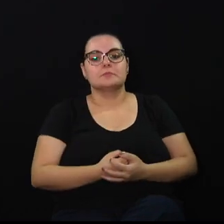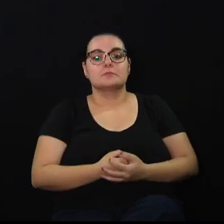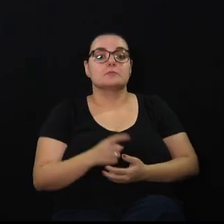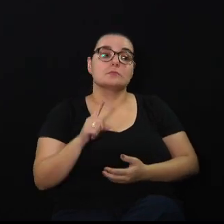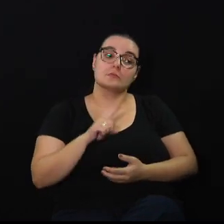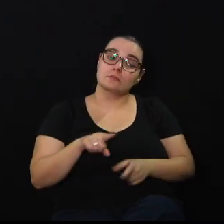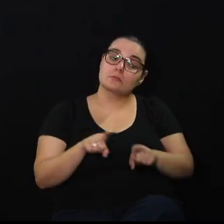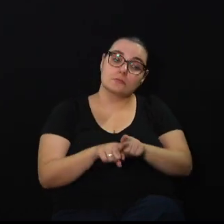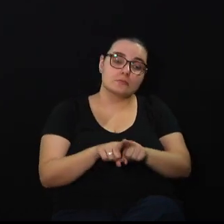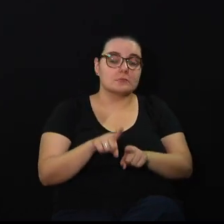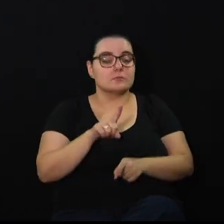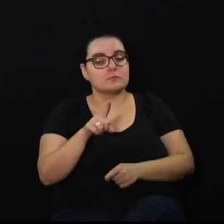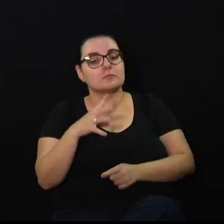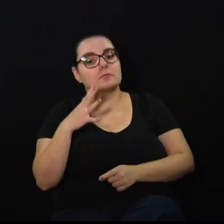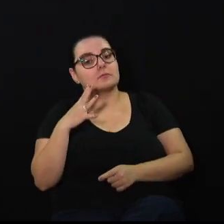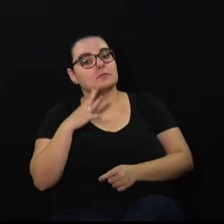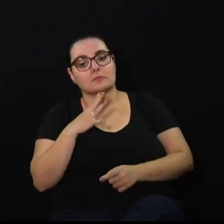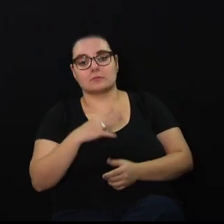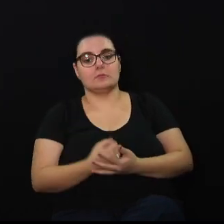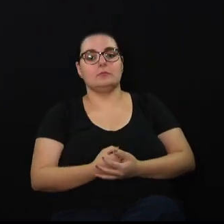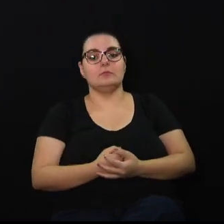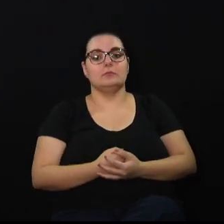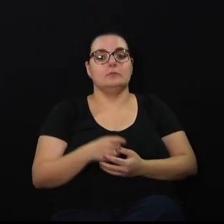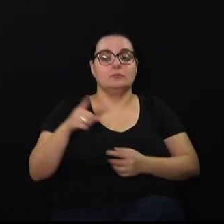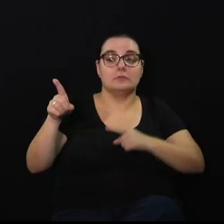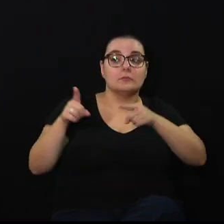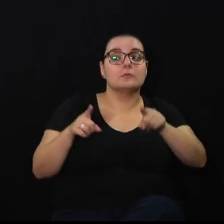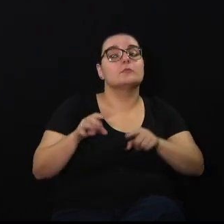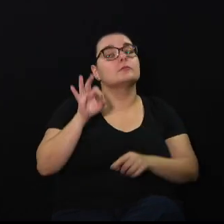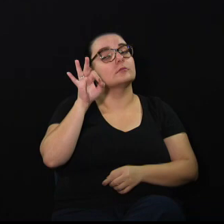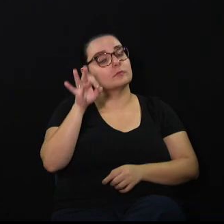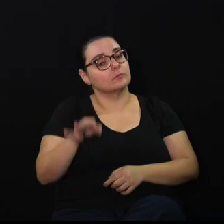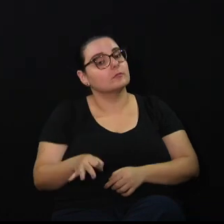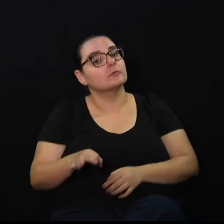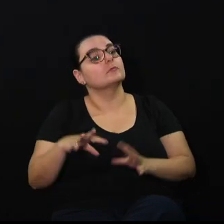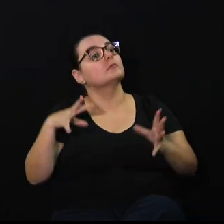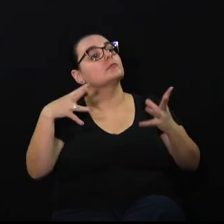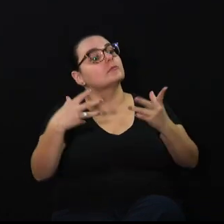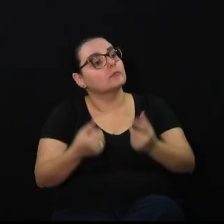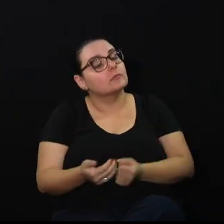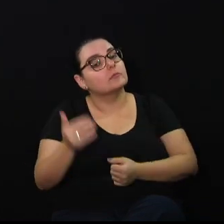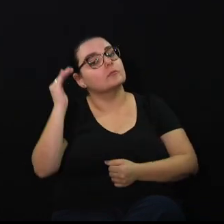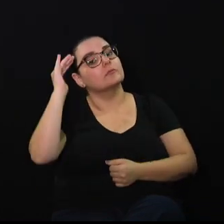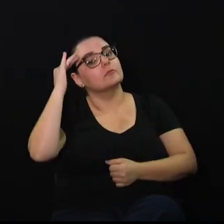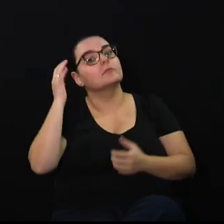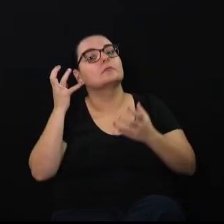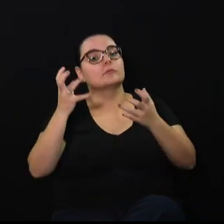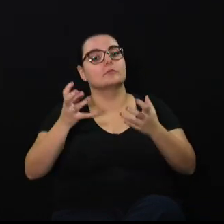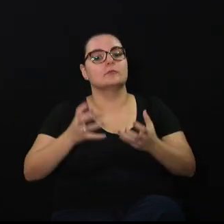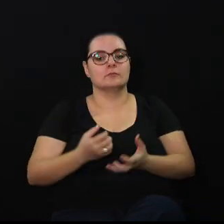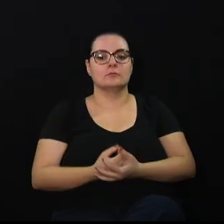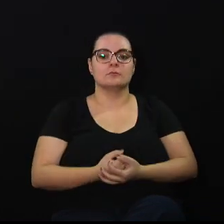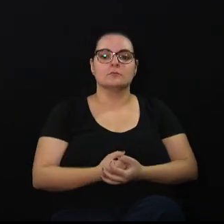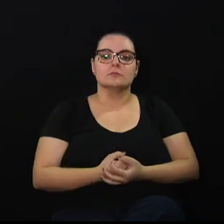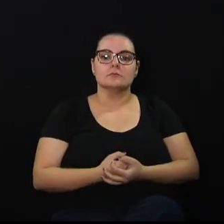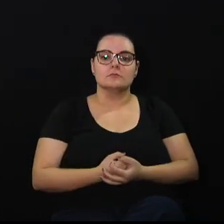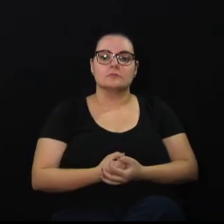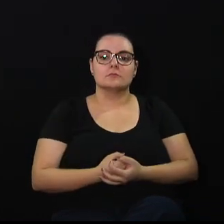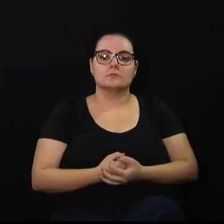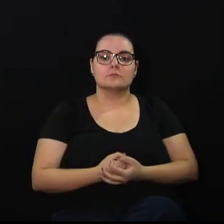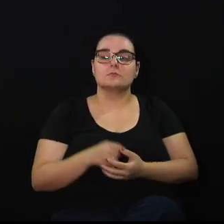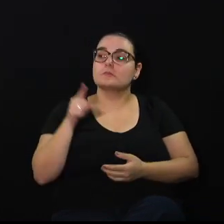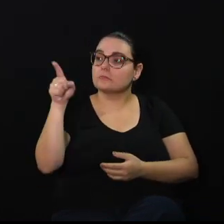adequado ela precisa indicar de uma forma mais funcional para que todos entendam aquilo que ela quer tá tão à vontade